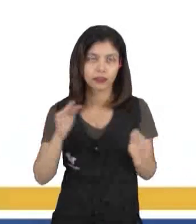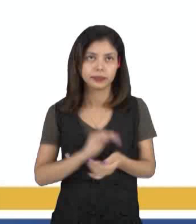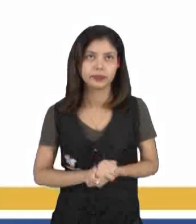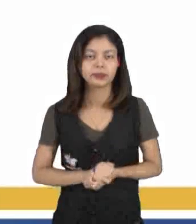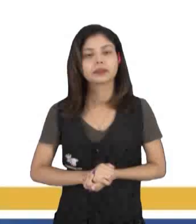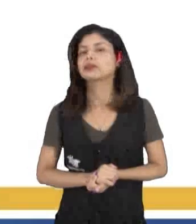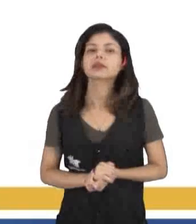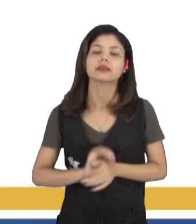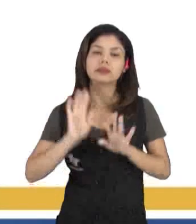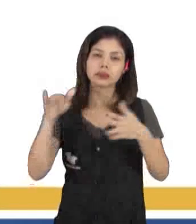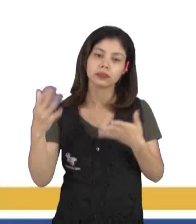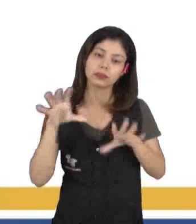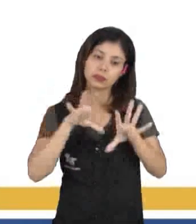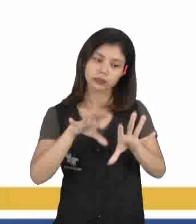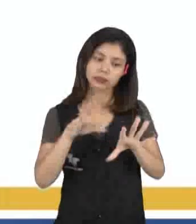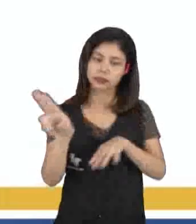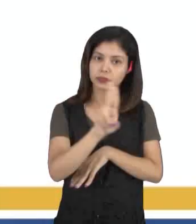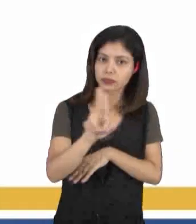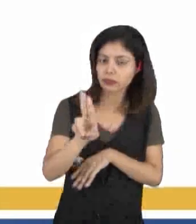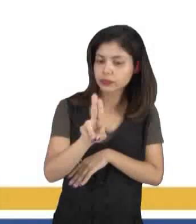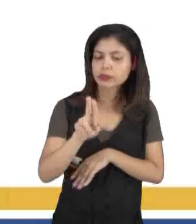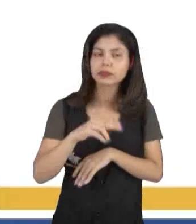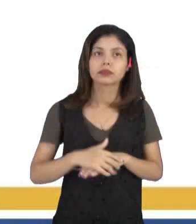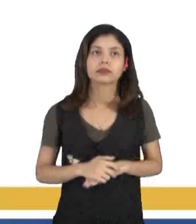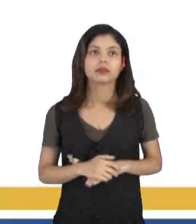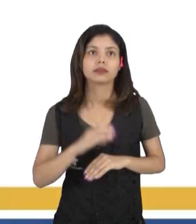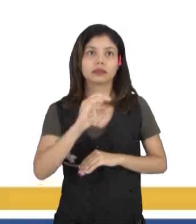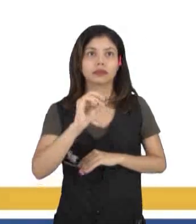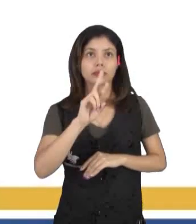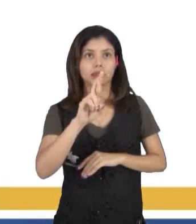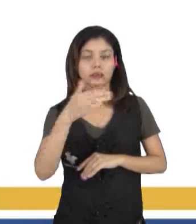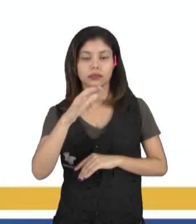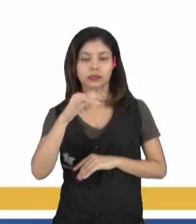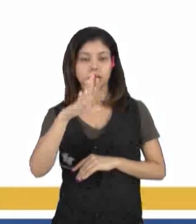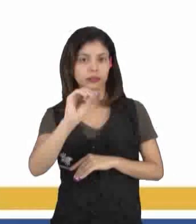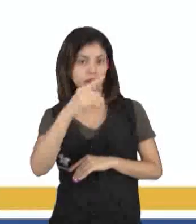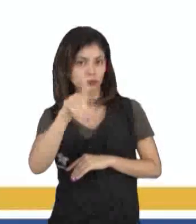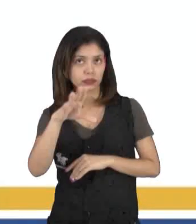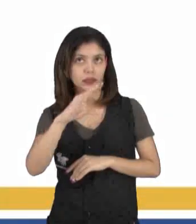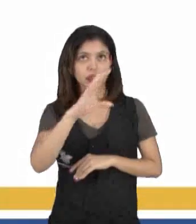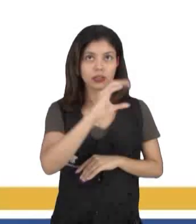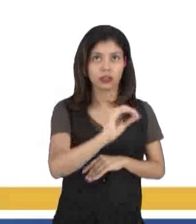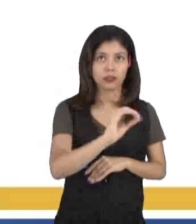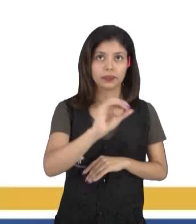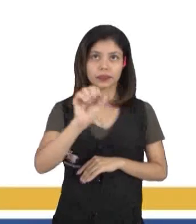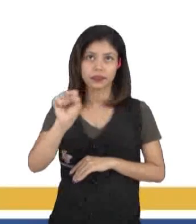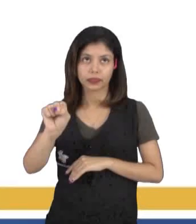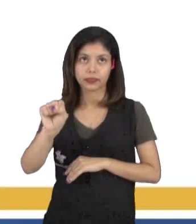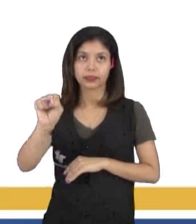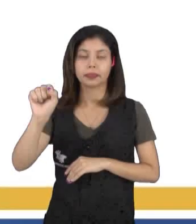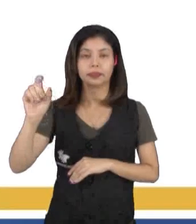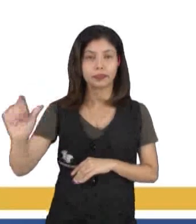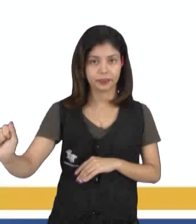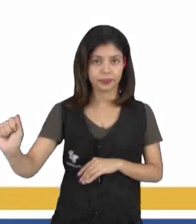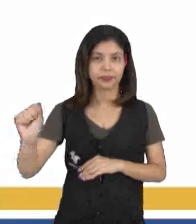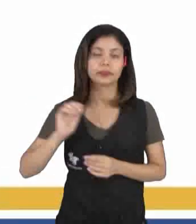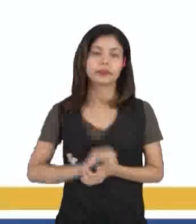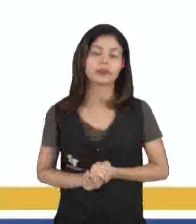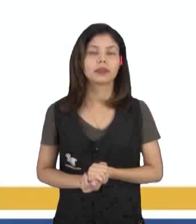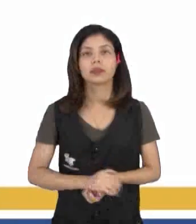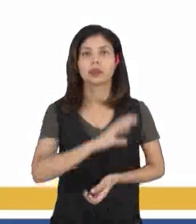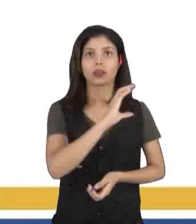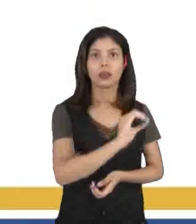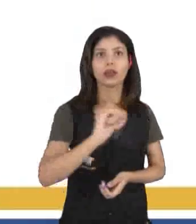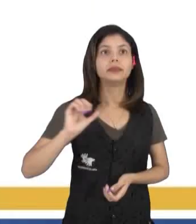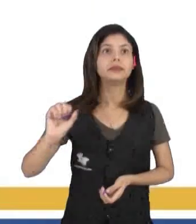orações, nessa função, são chamadas de orações subordinadas adverbiais, tá? E